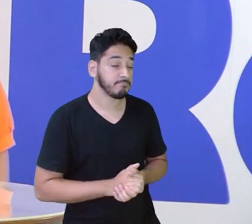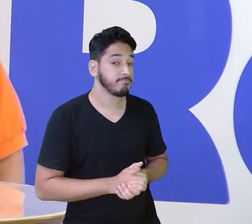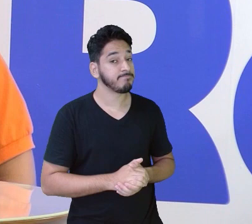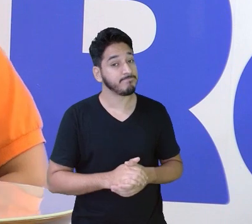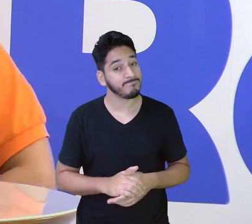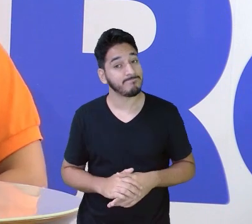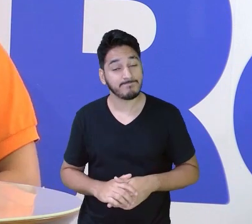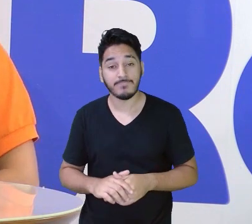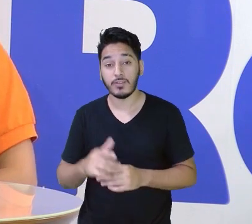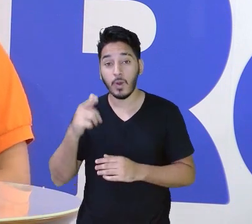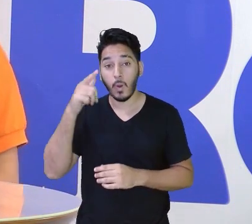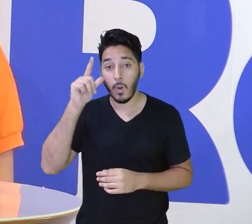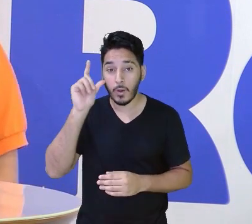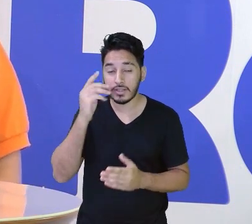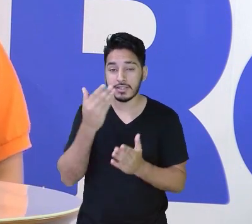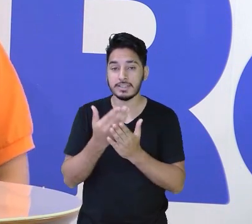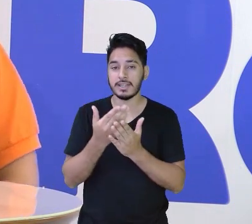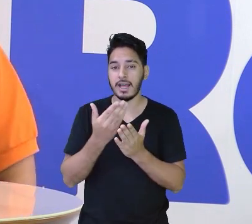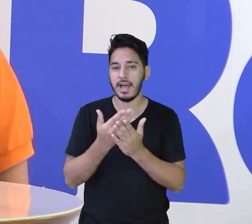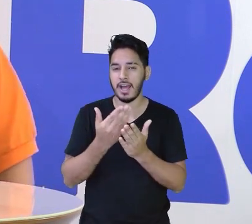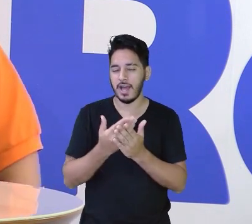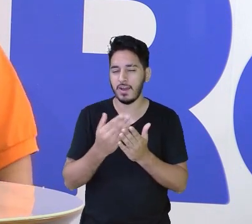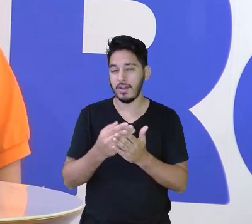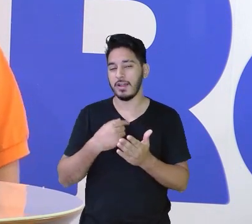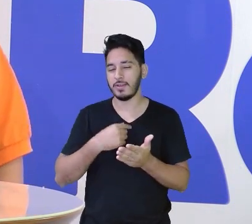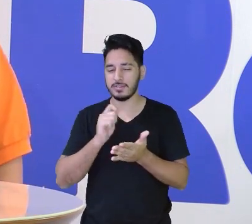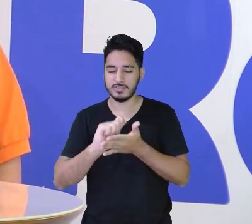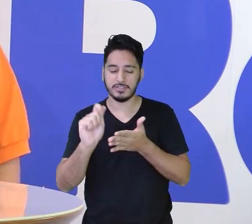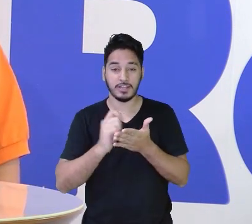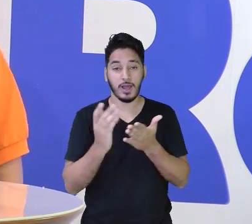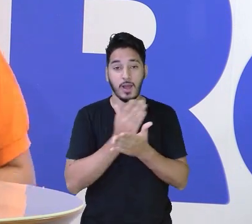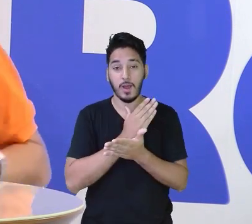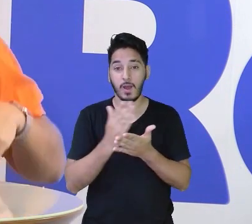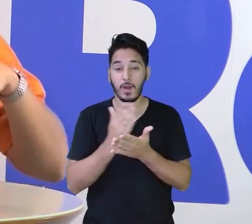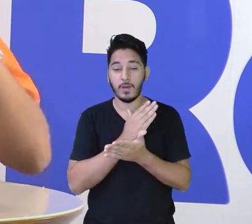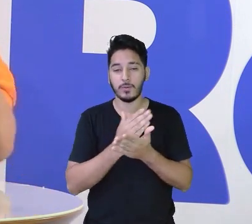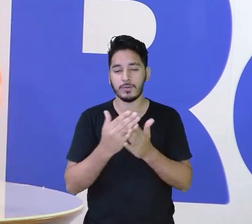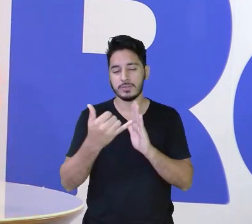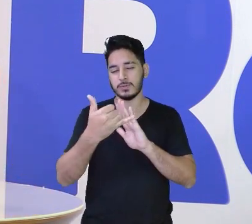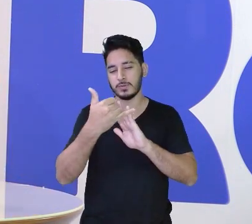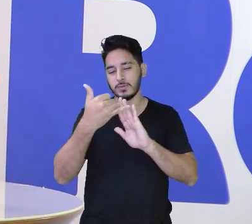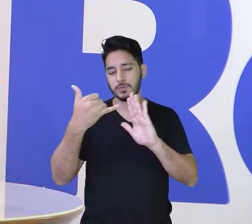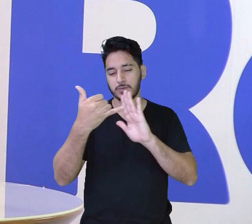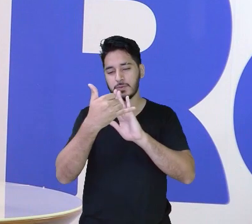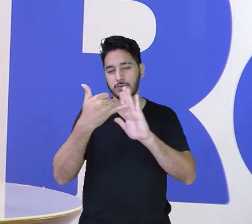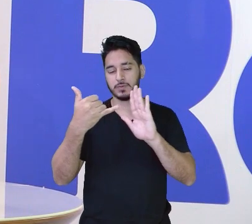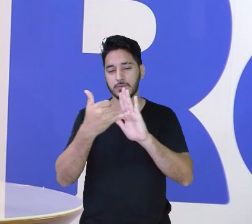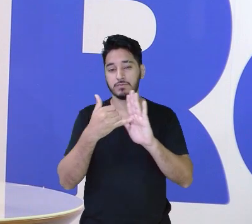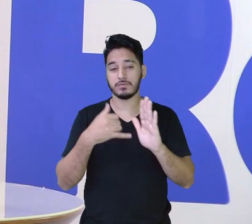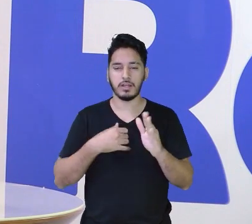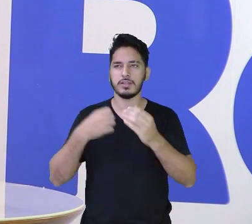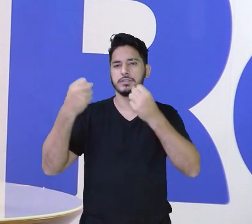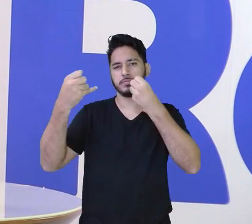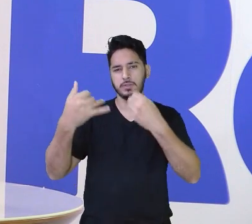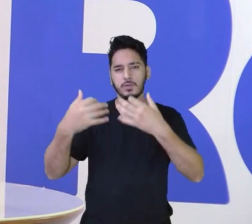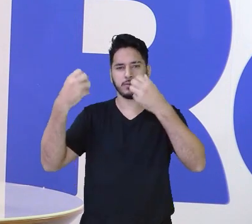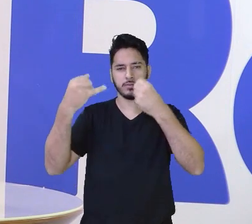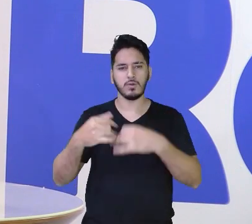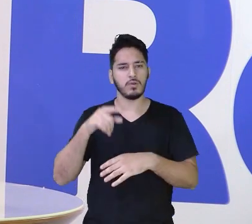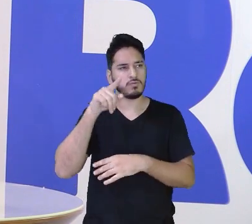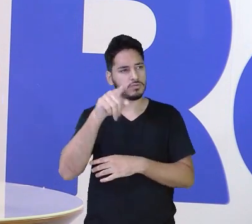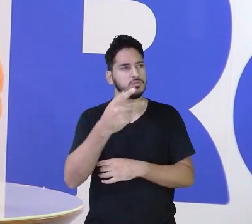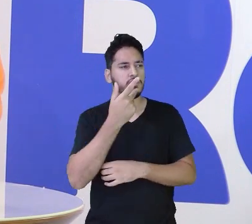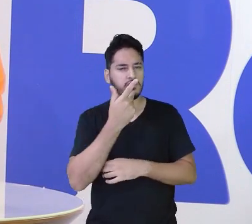na aula do professor Givanilson, né, eu me aventurei a escrever alguns versos. Ele explicou exatamente que